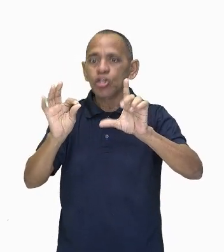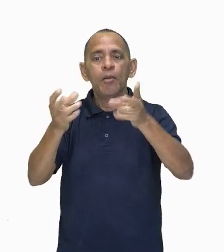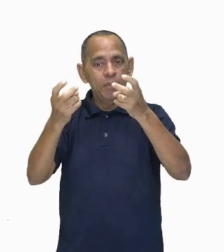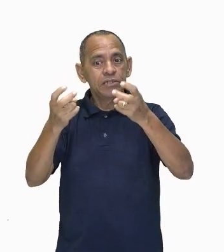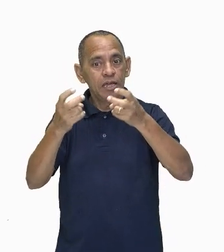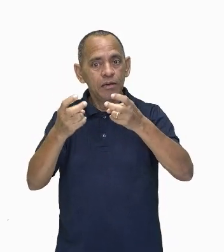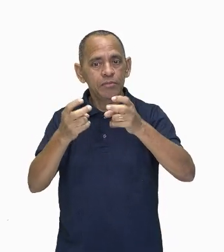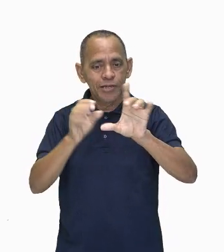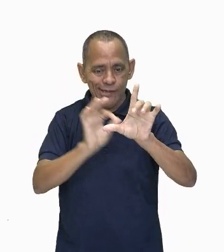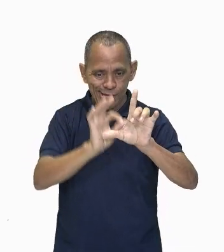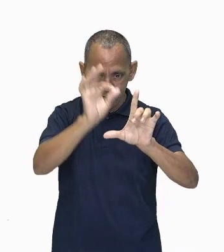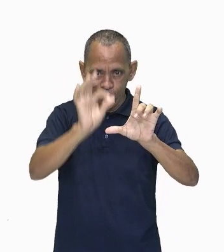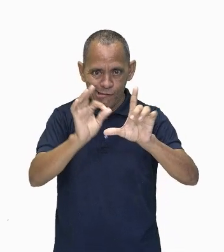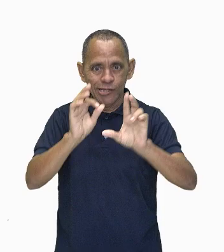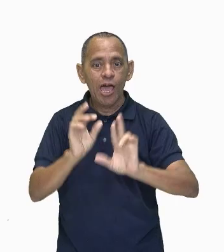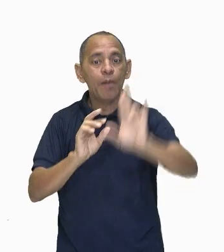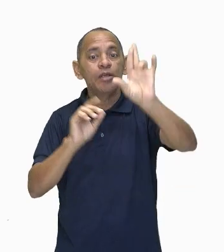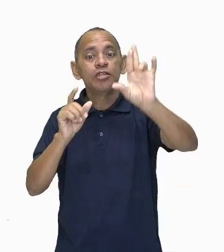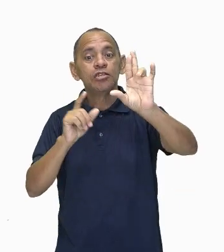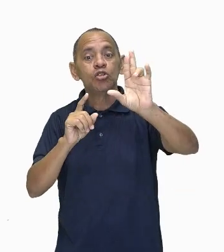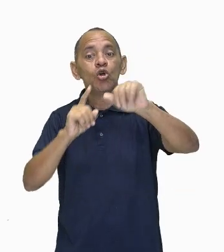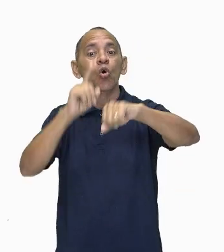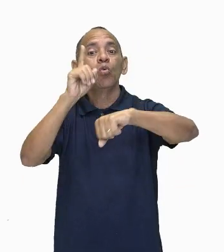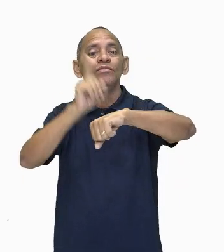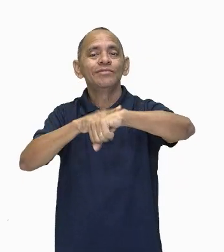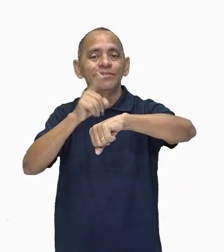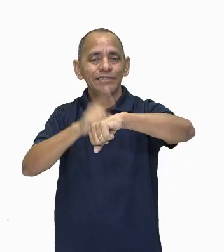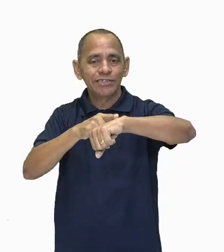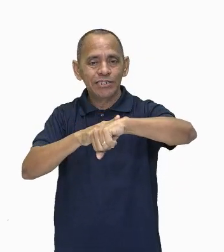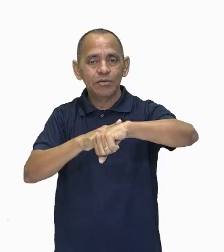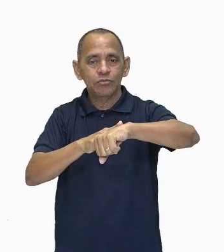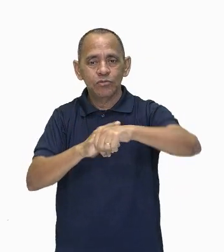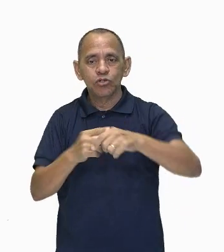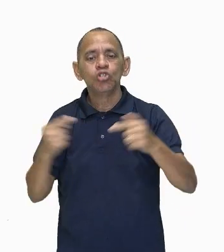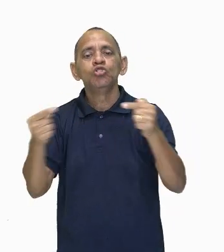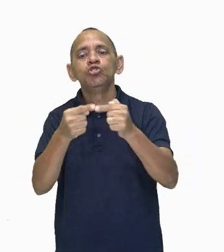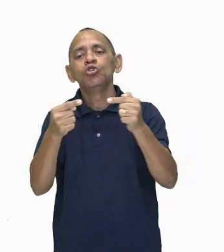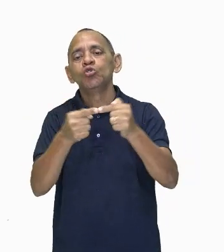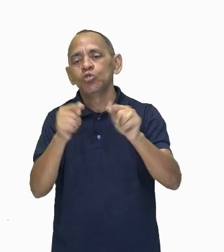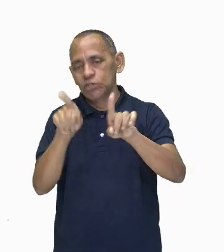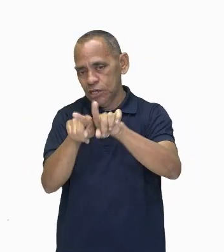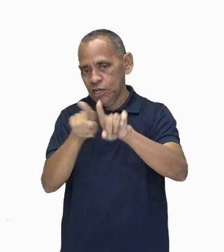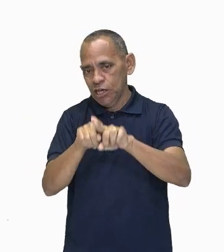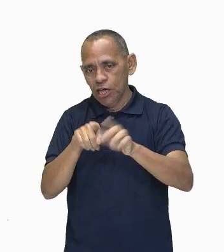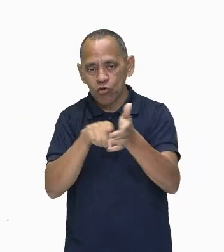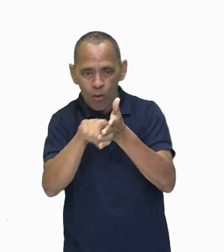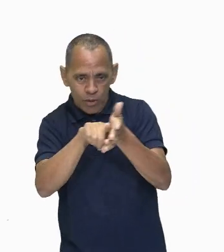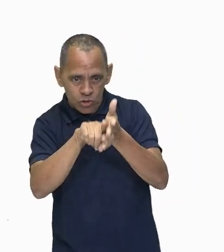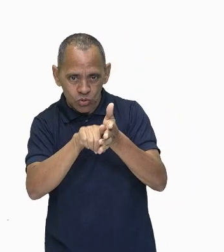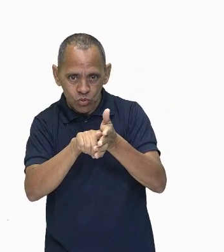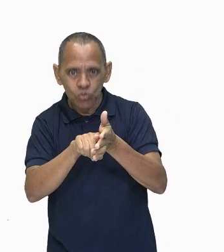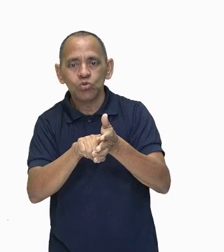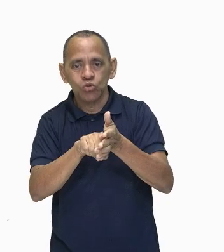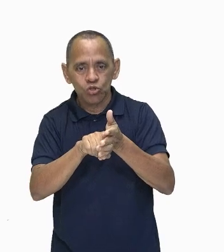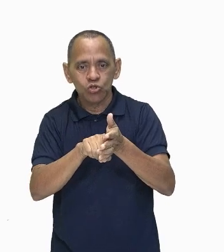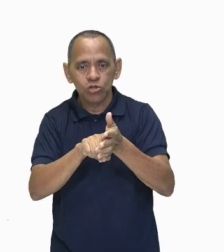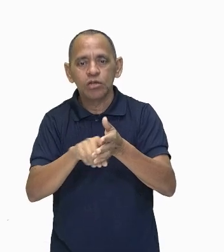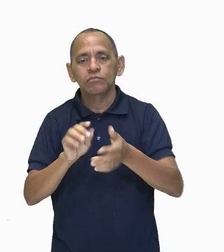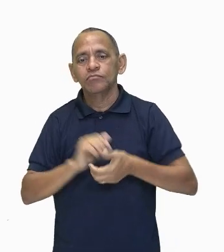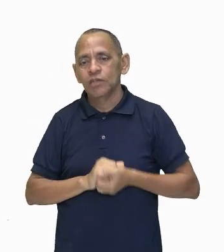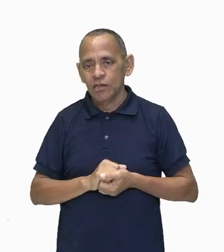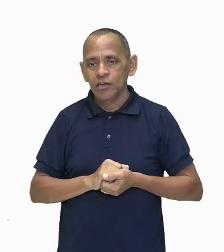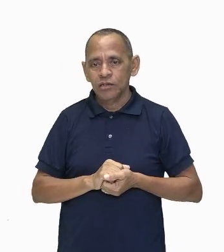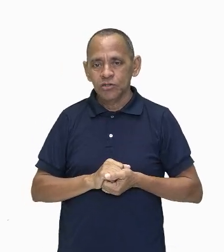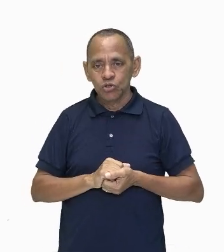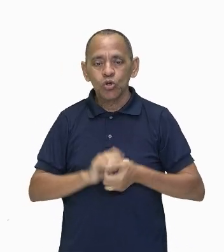tá? Então, conforme as pesquisas são feitas, são registradas também ao longo do tempo.